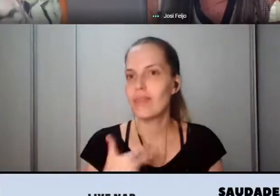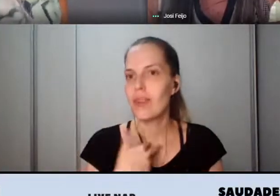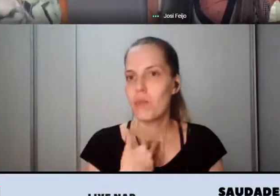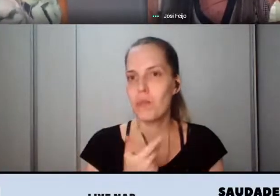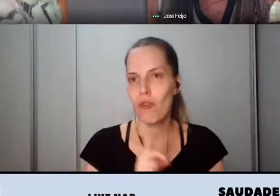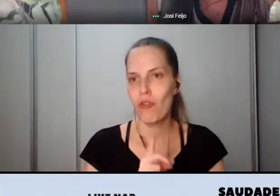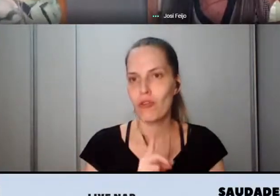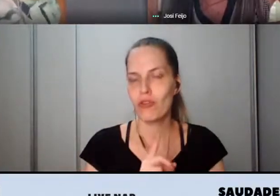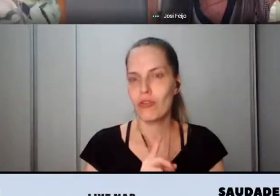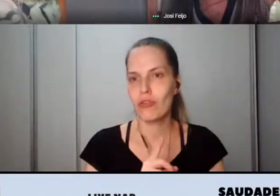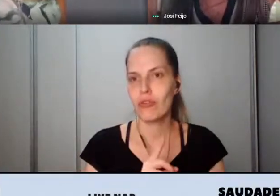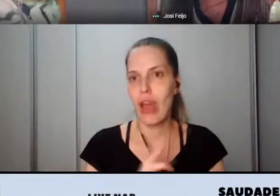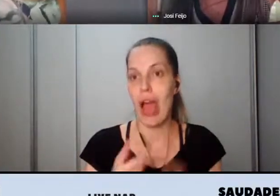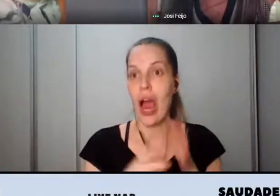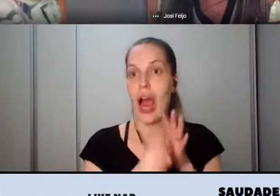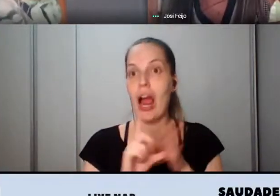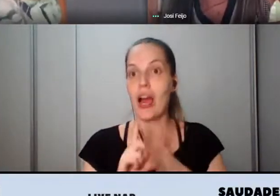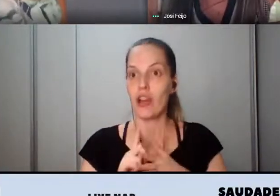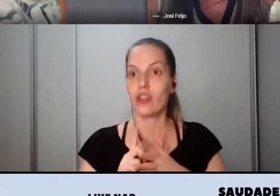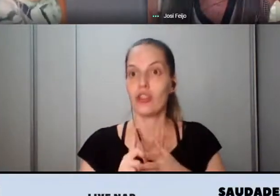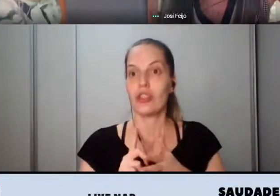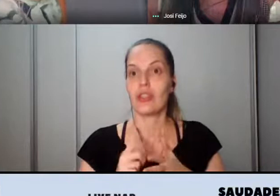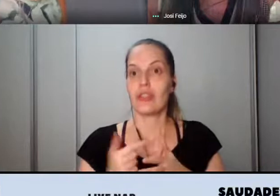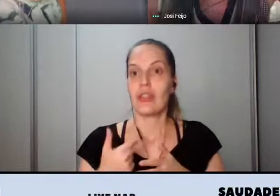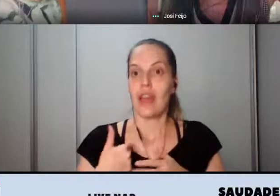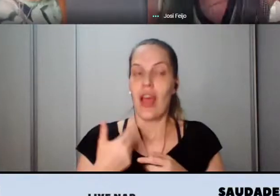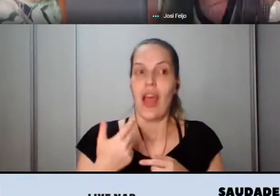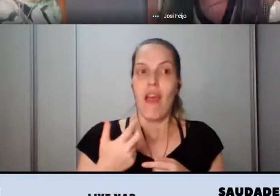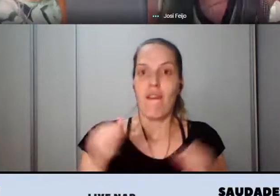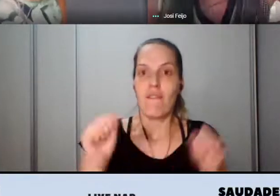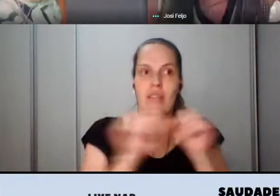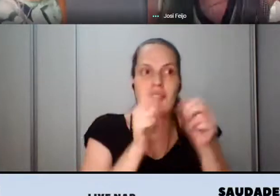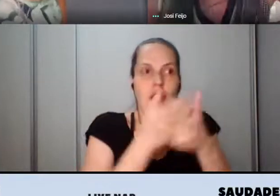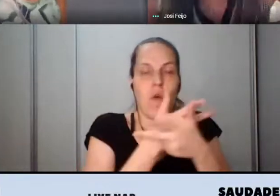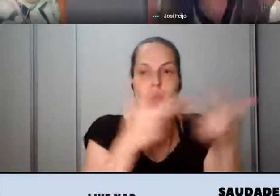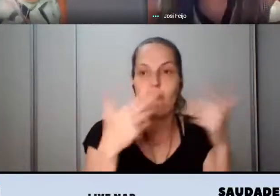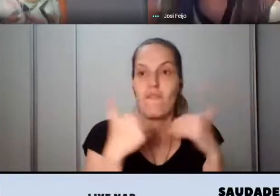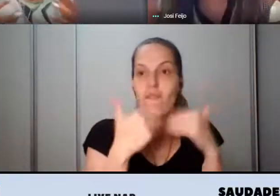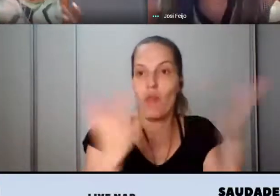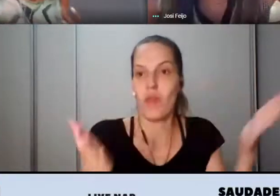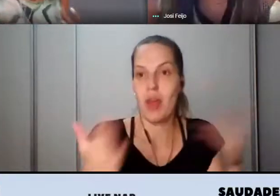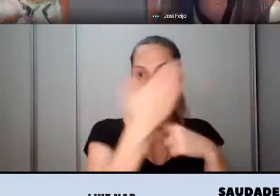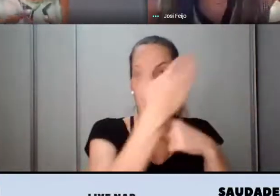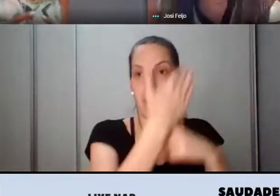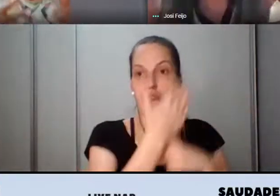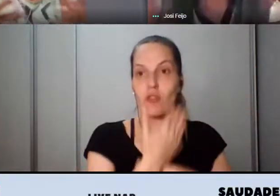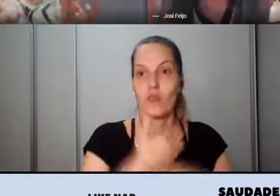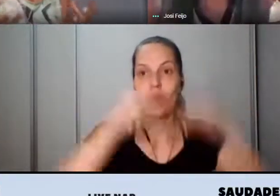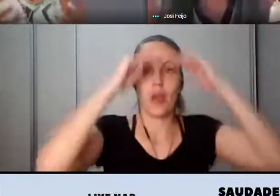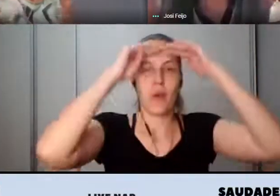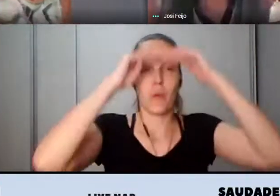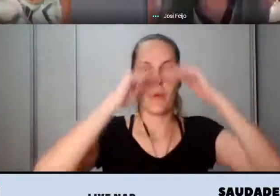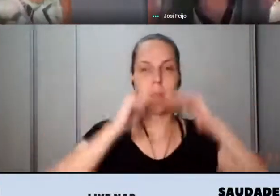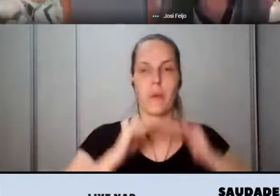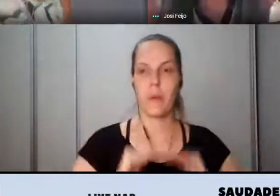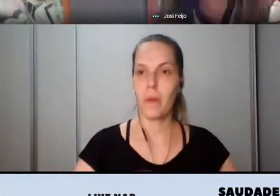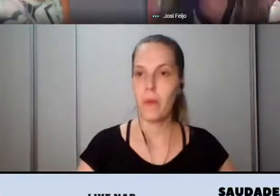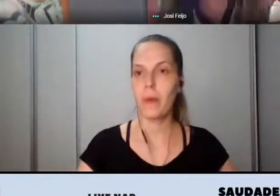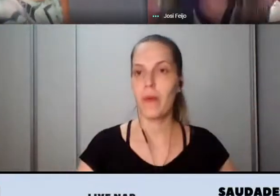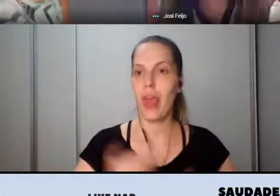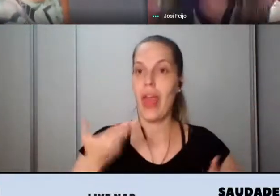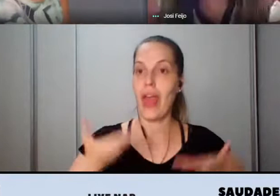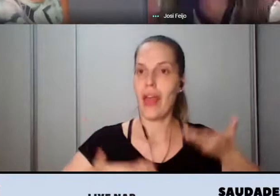né? Que ajudavam o sistema a ficar dentro de um equilíbrio, né, possível,